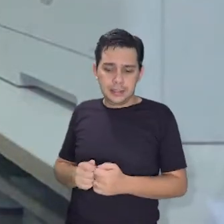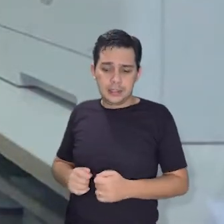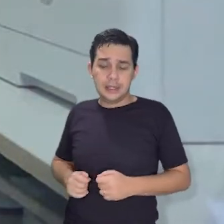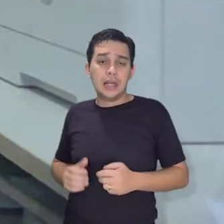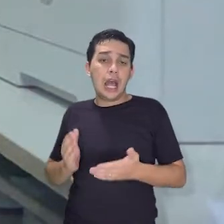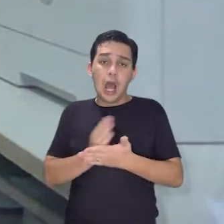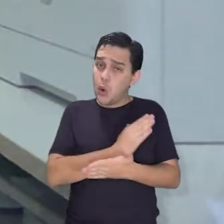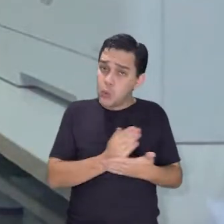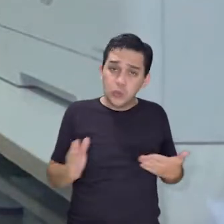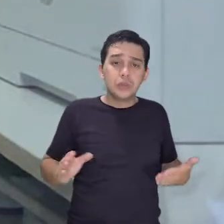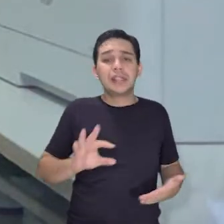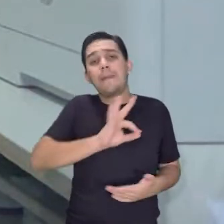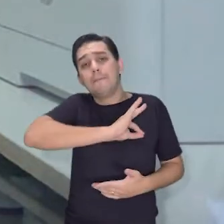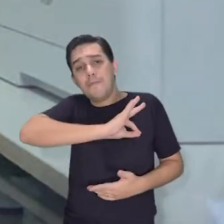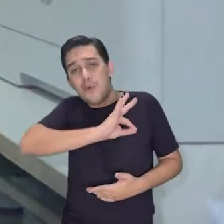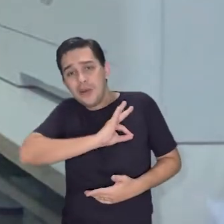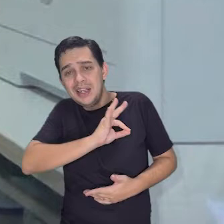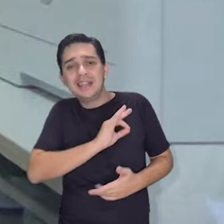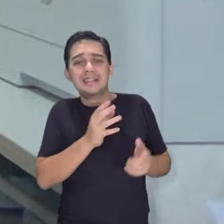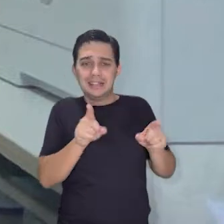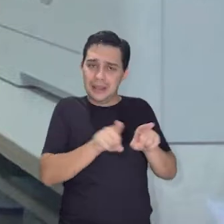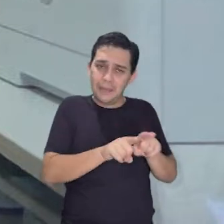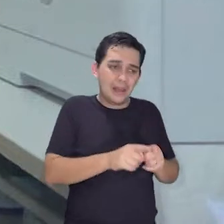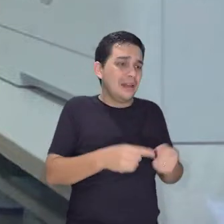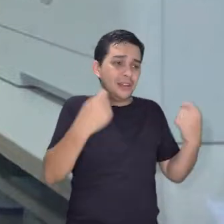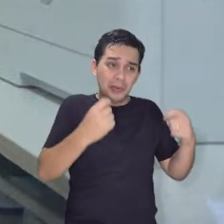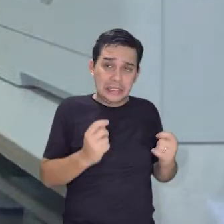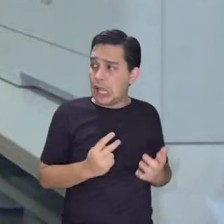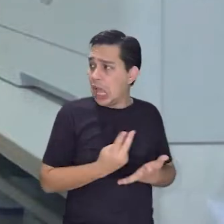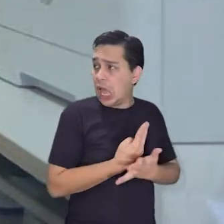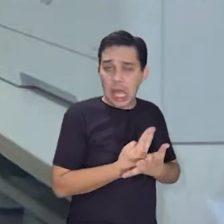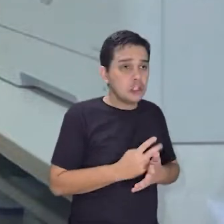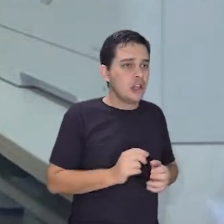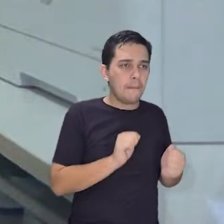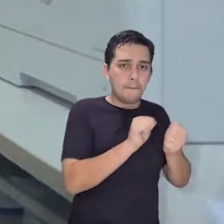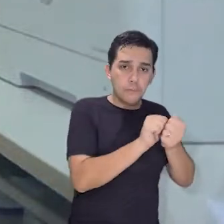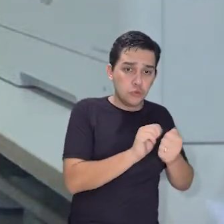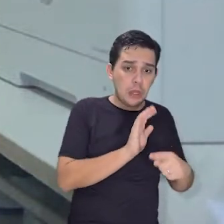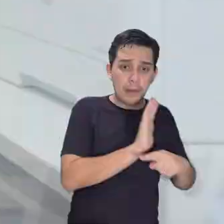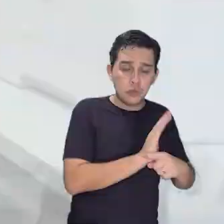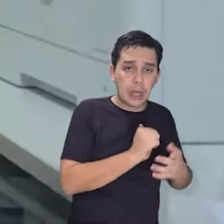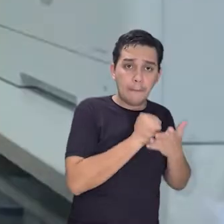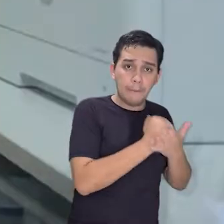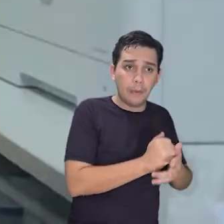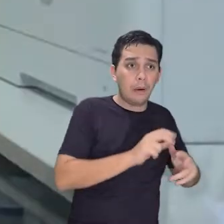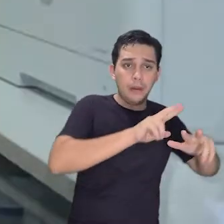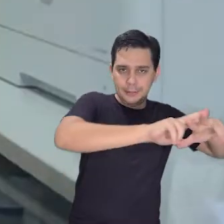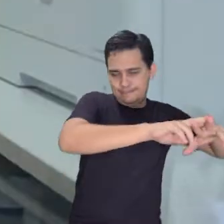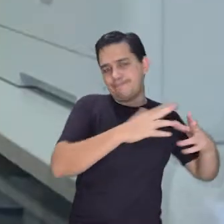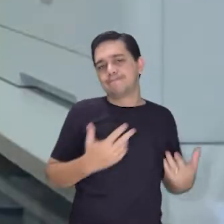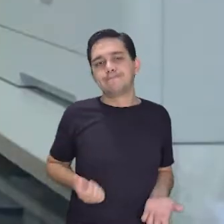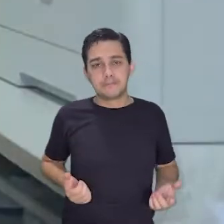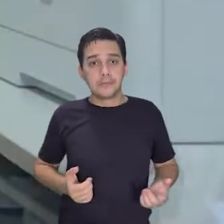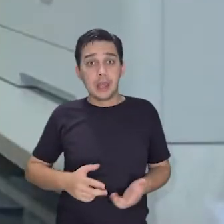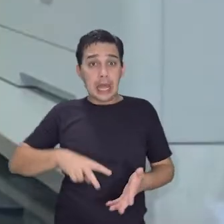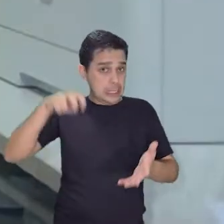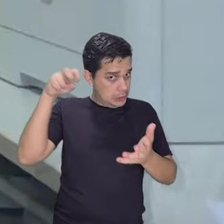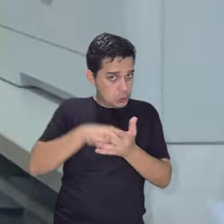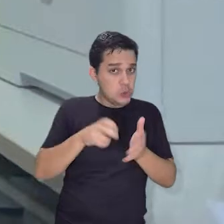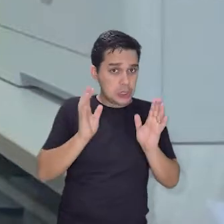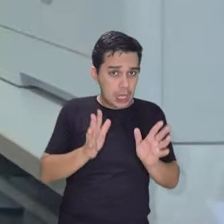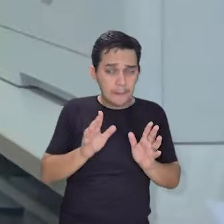a participação de agentes públicos que atuam de forma deturpada das suas funções. Ainda cabe recurso